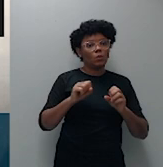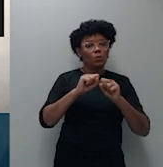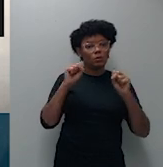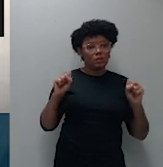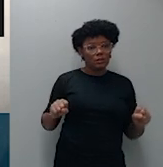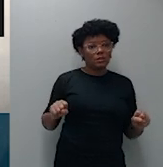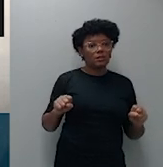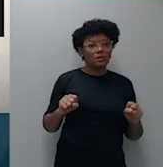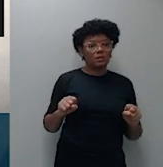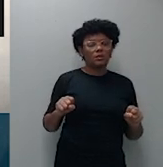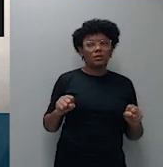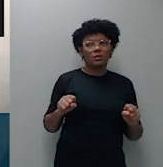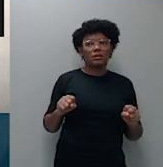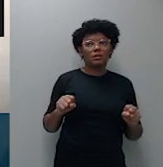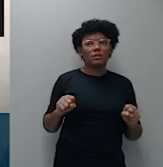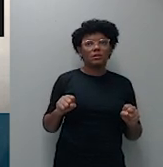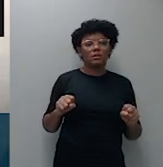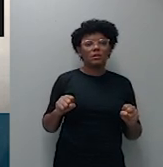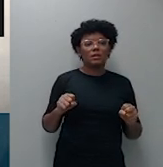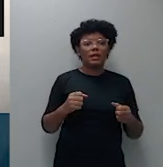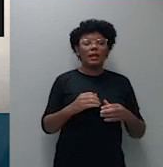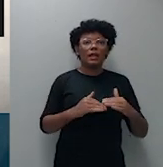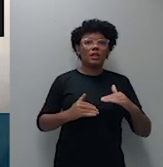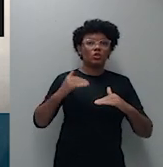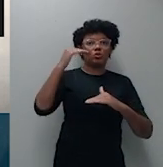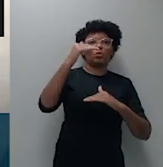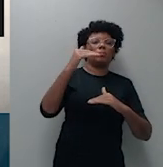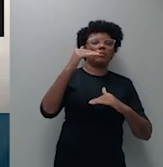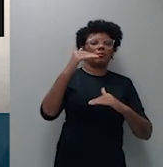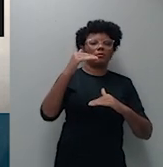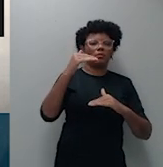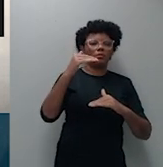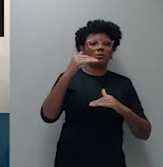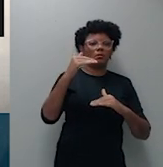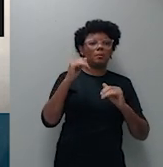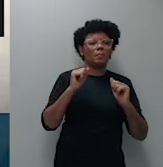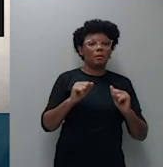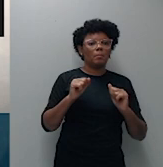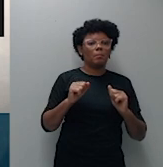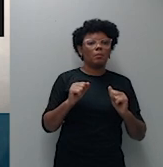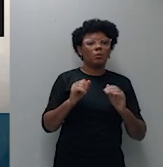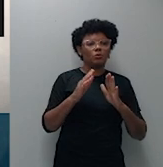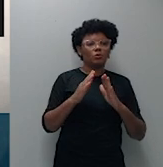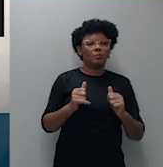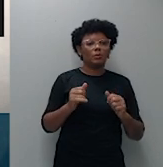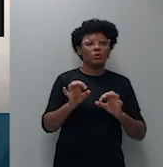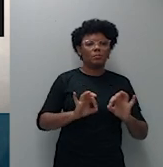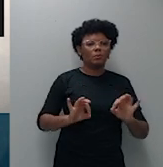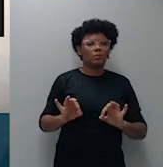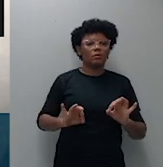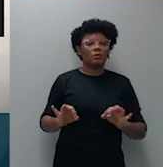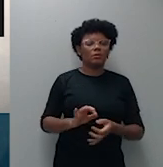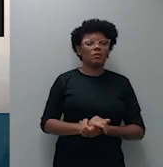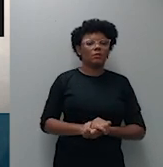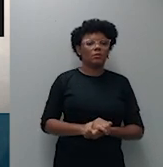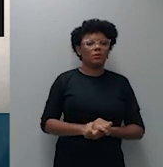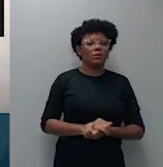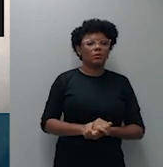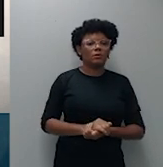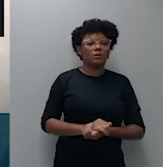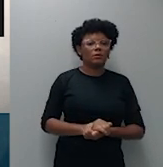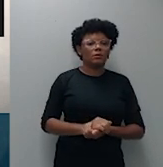sistema Ele conta de preferência ele sobe de categoria A gente pode pedir para arrumar